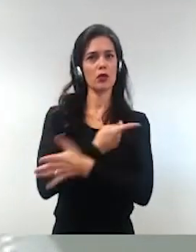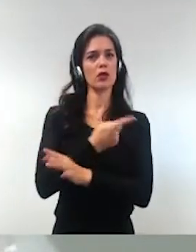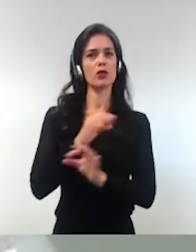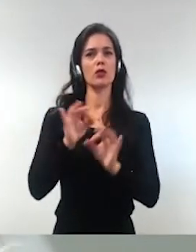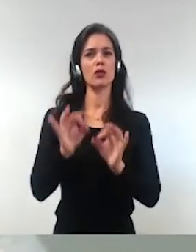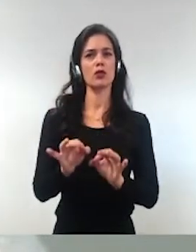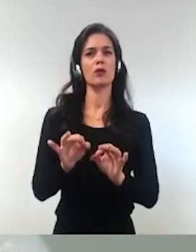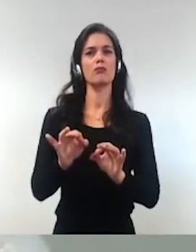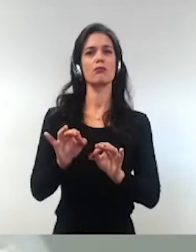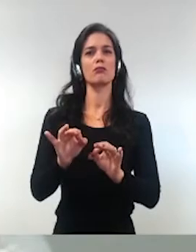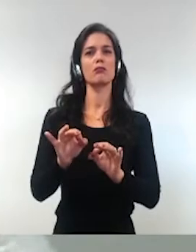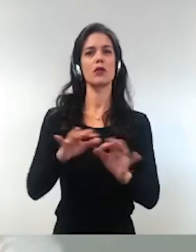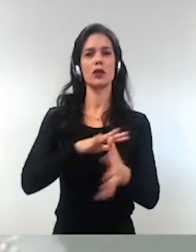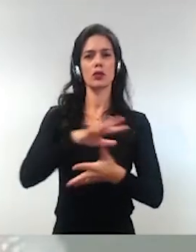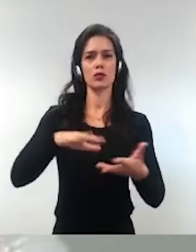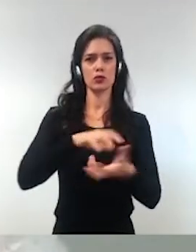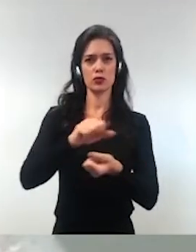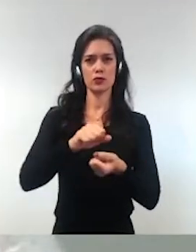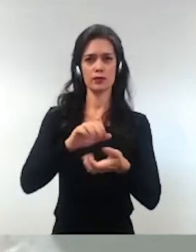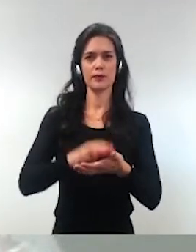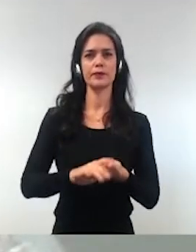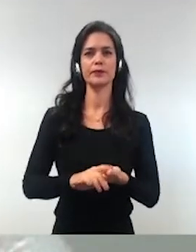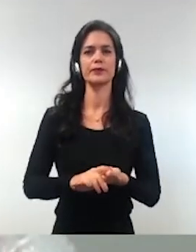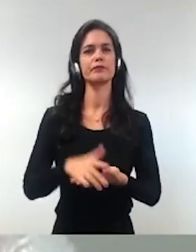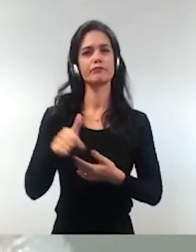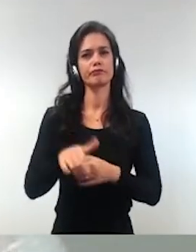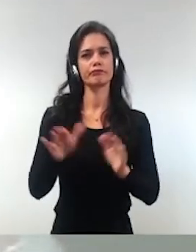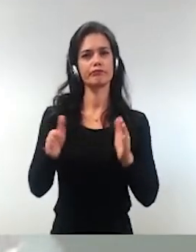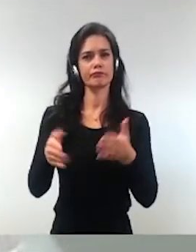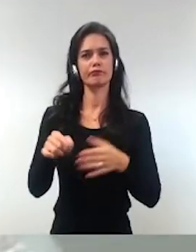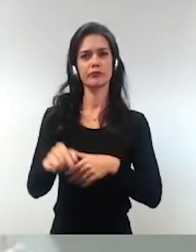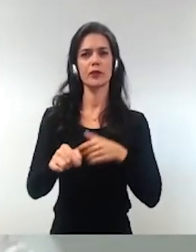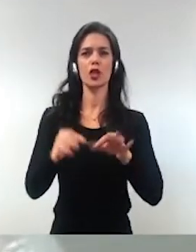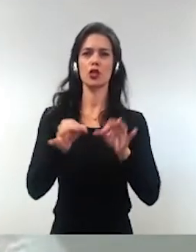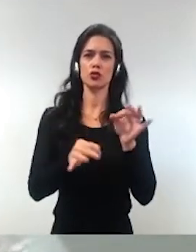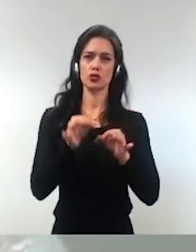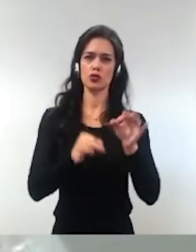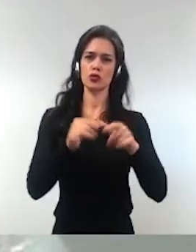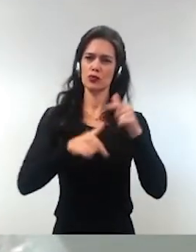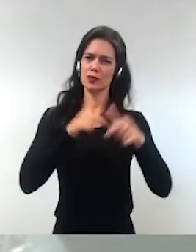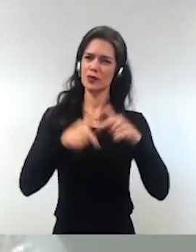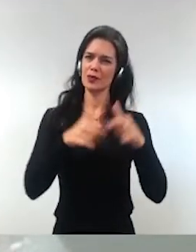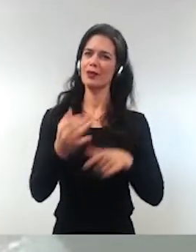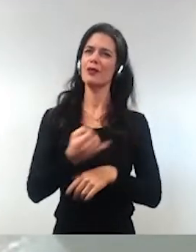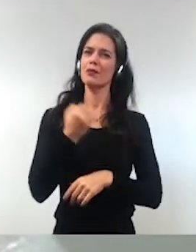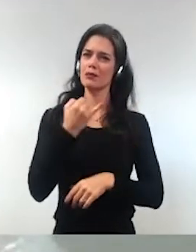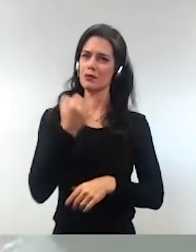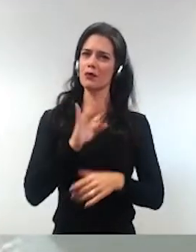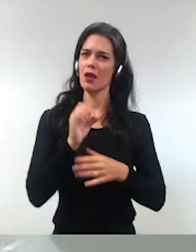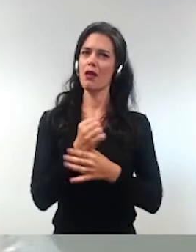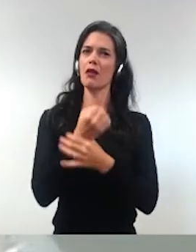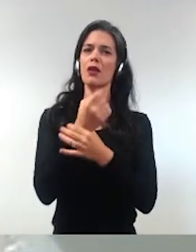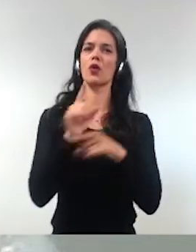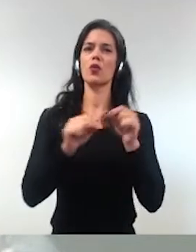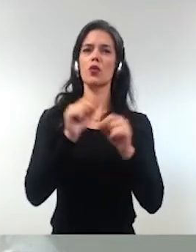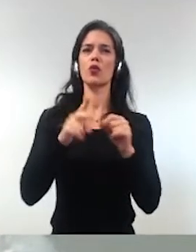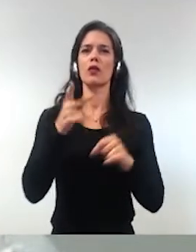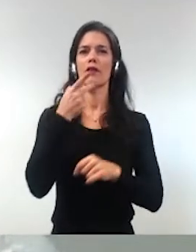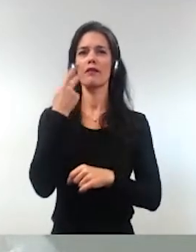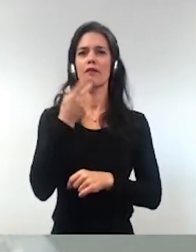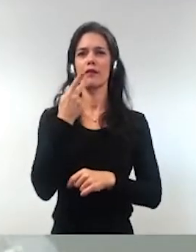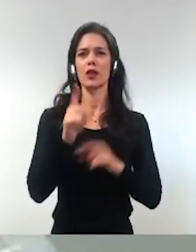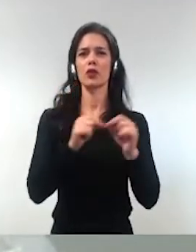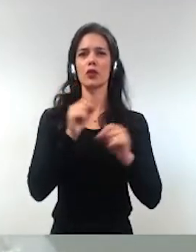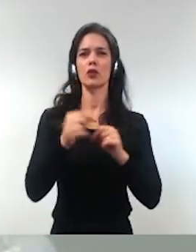forma sustentável. E, nesse sentido, a Justiça do Trabalho é fundamental para a garantia do que nós chamamos de uma